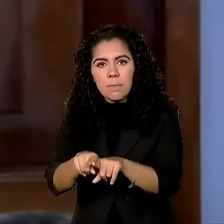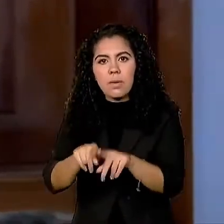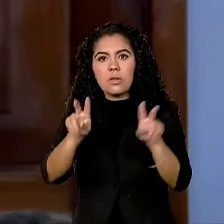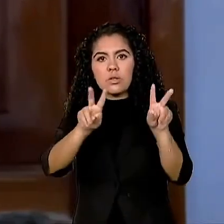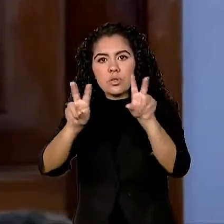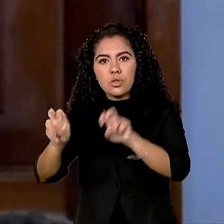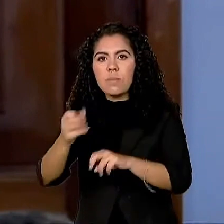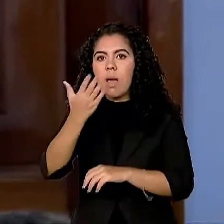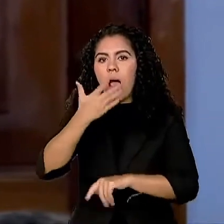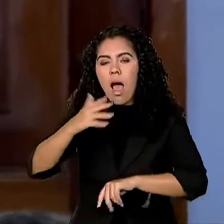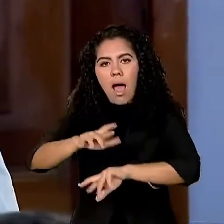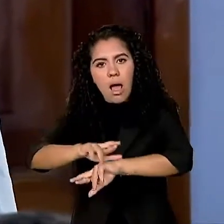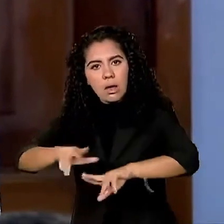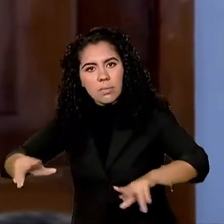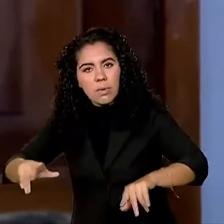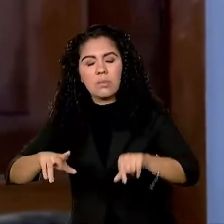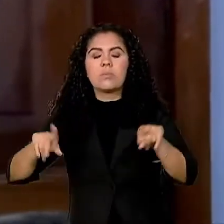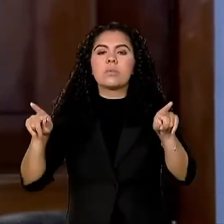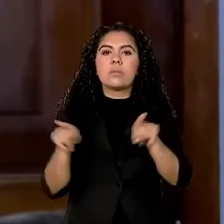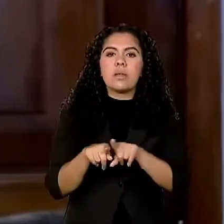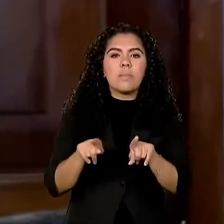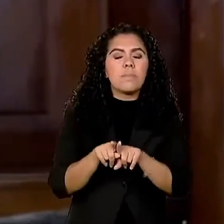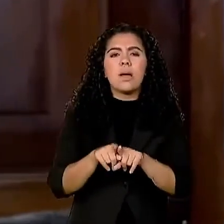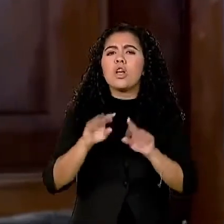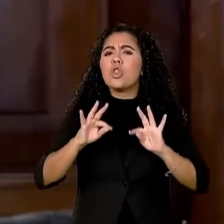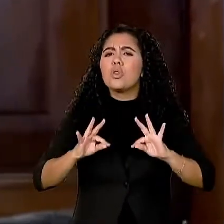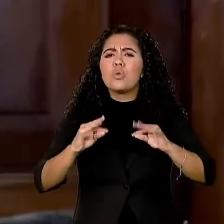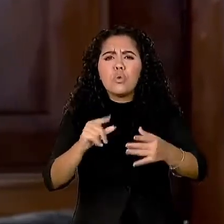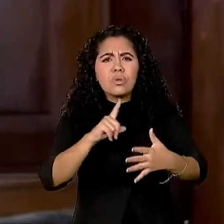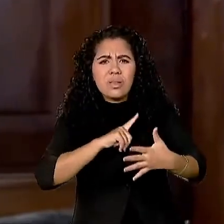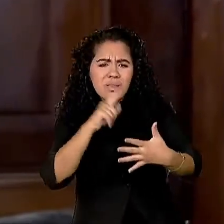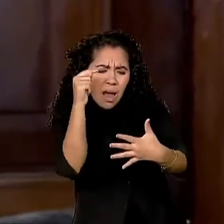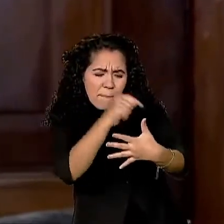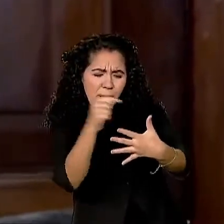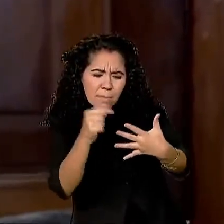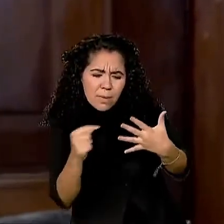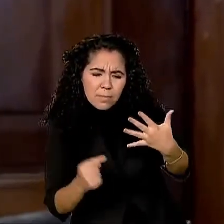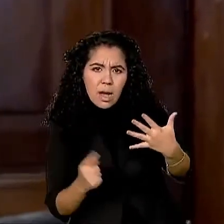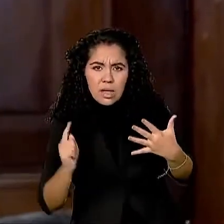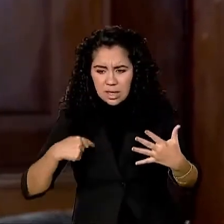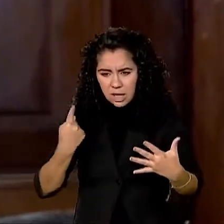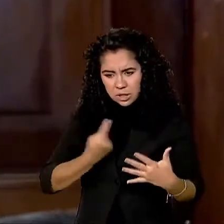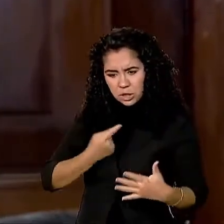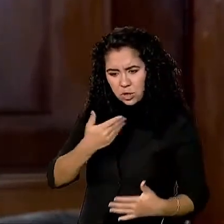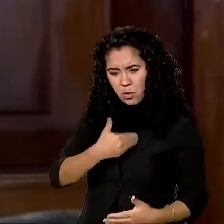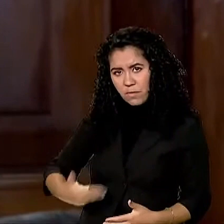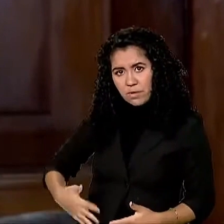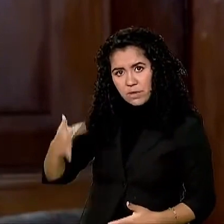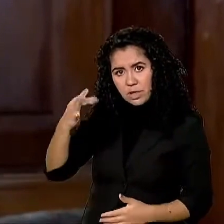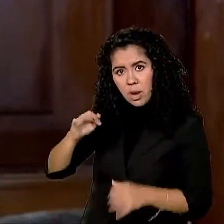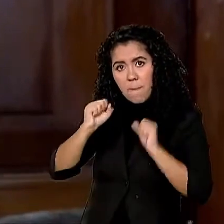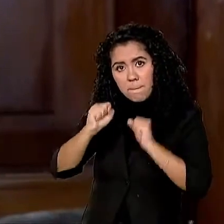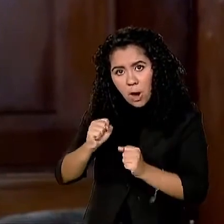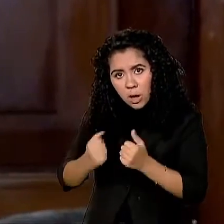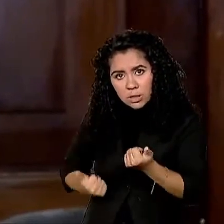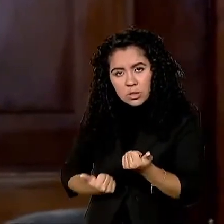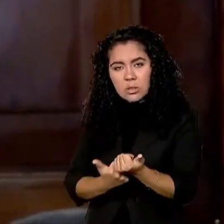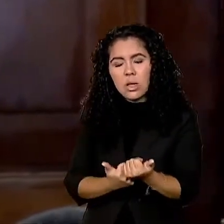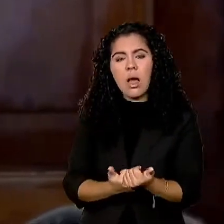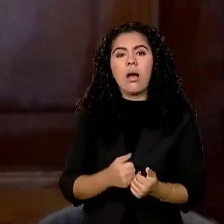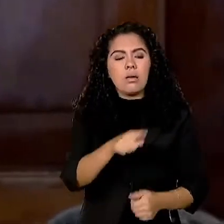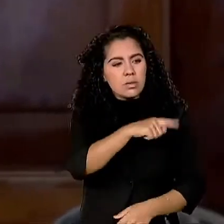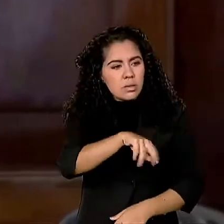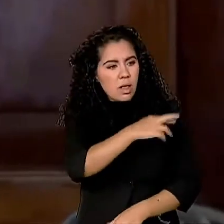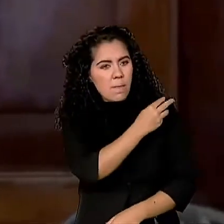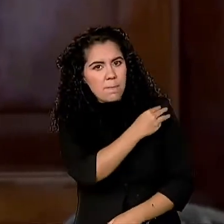questão dos alimentos, que não vai, ou seja, tudo que tiver no alcance do governo federal, seja através dos ministros, seja através